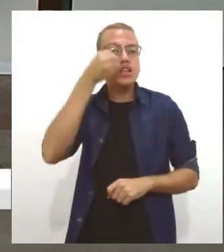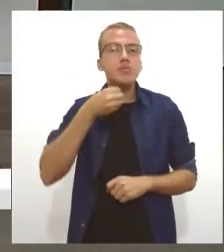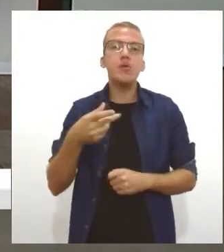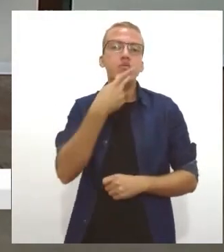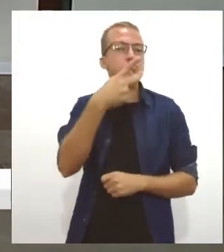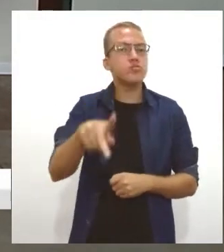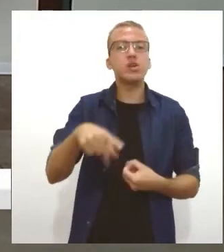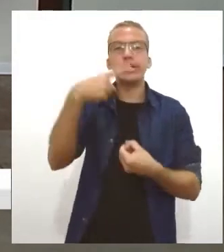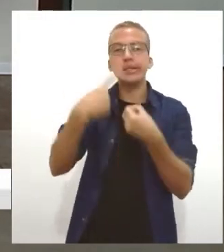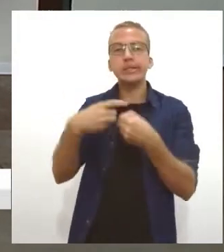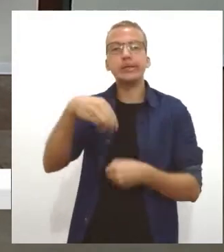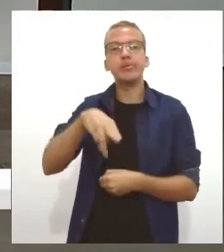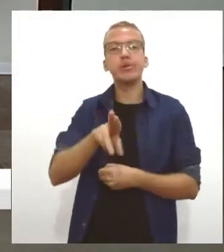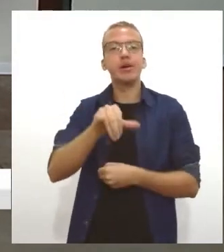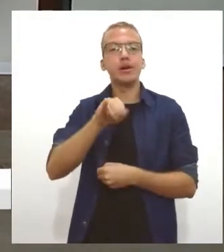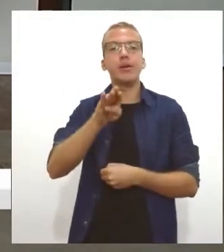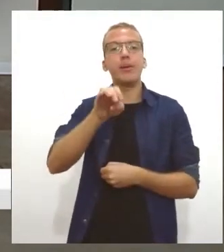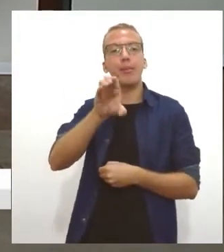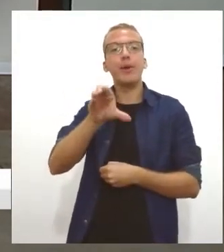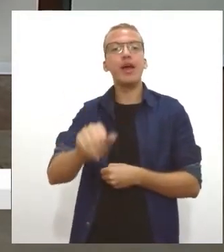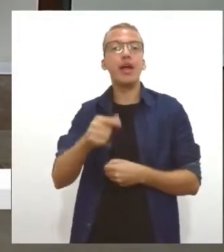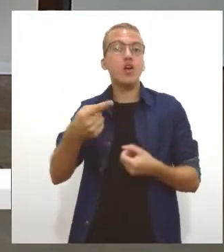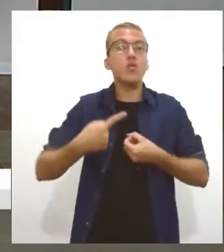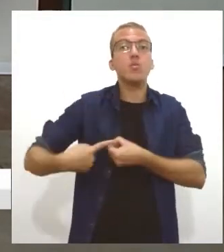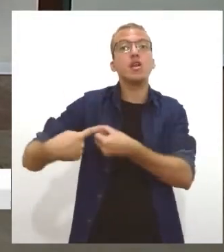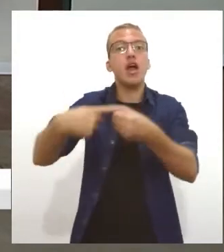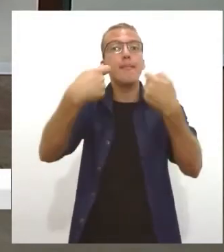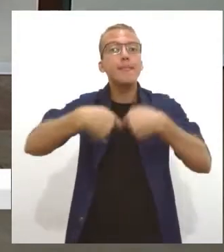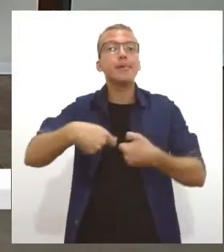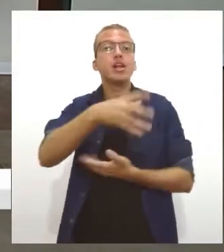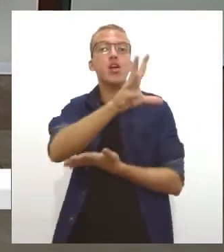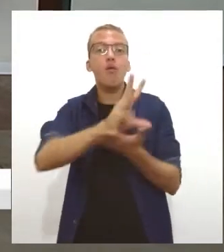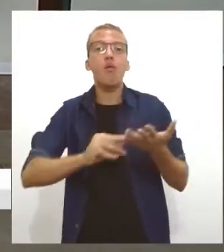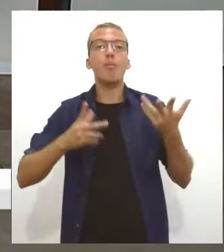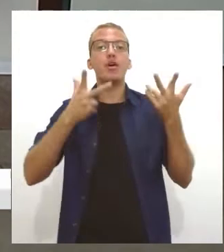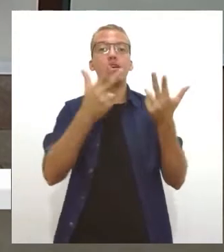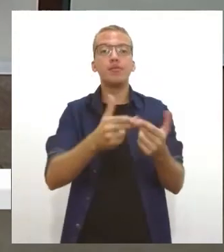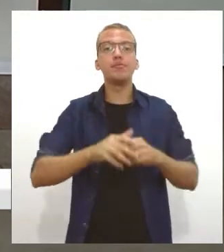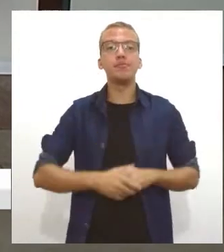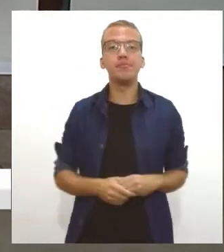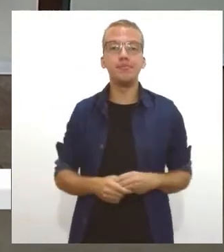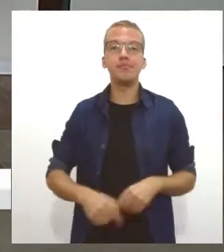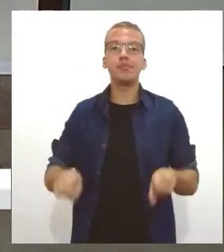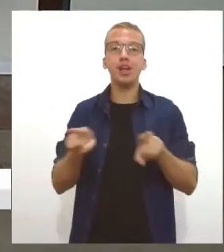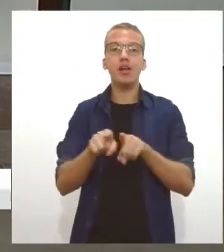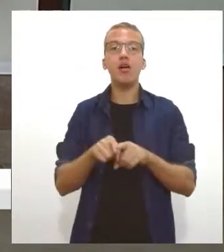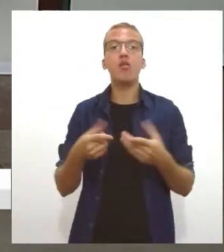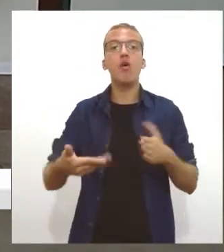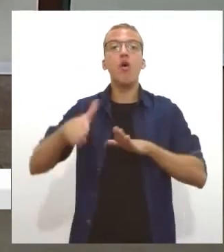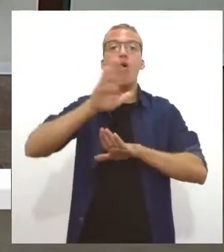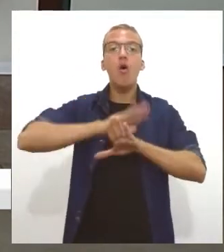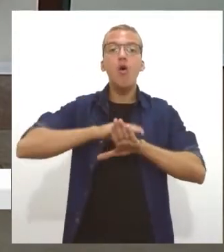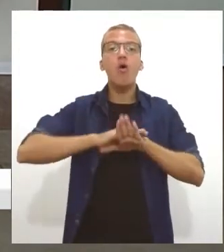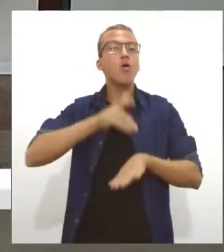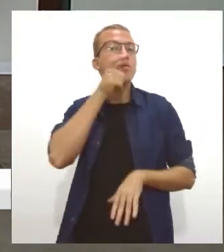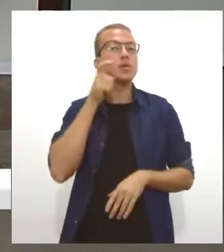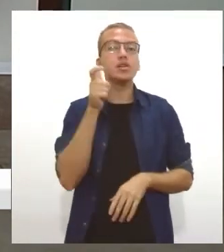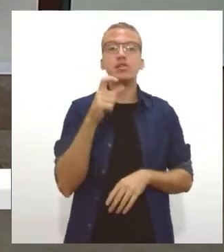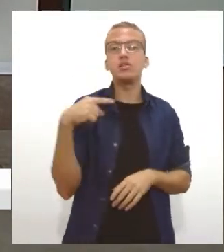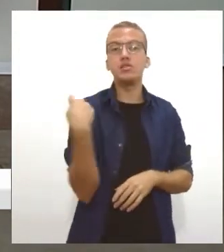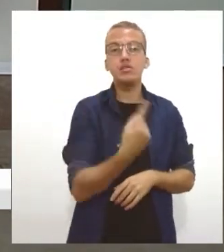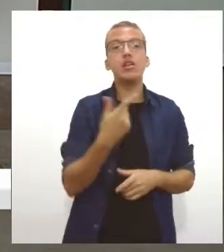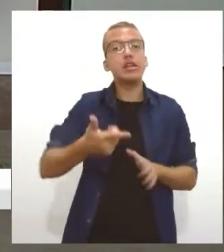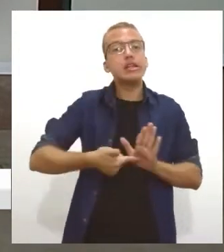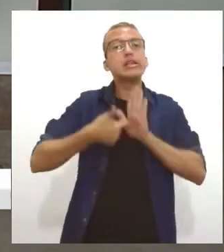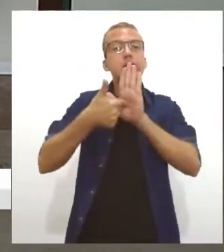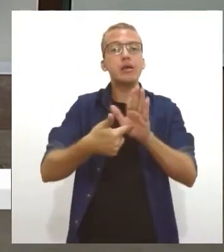replicar em outros municípios, porque, inclusive, uma das intenções nossas aqui trazendo ao programa é isso,